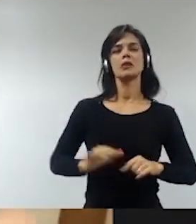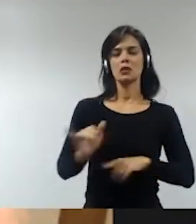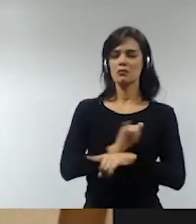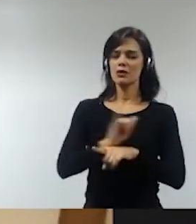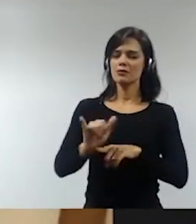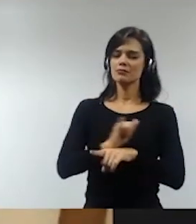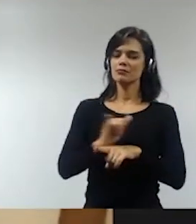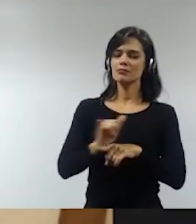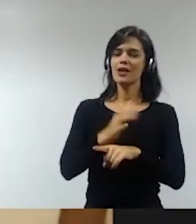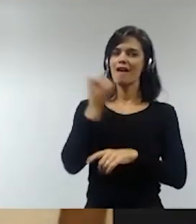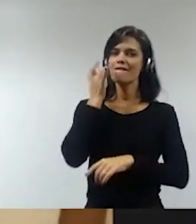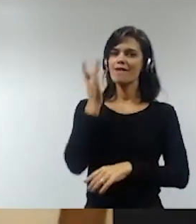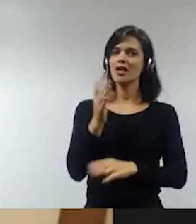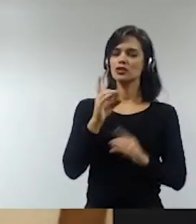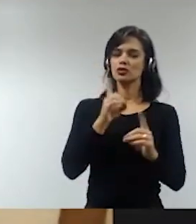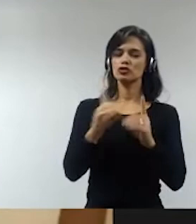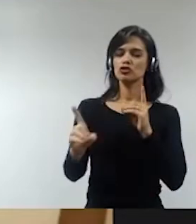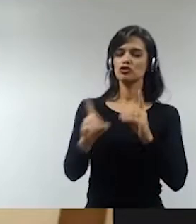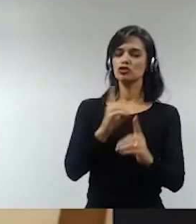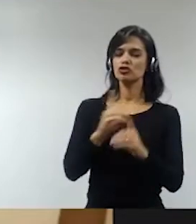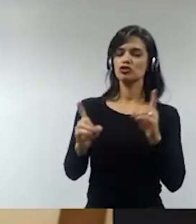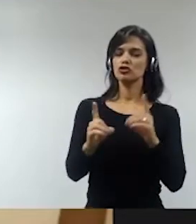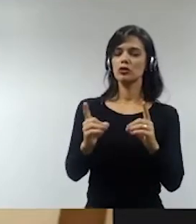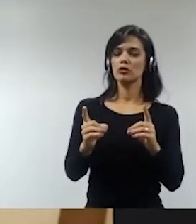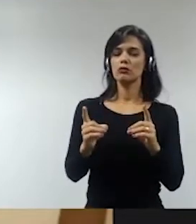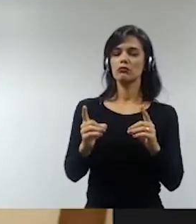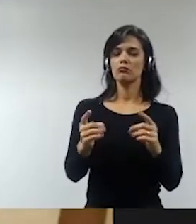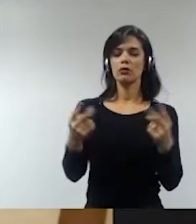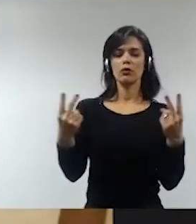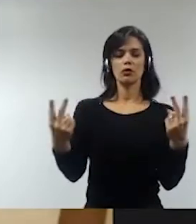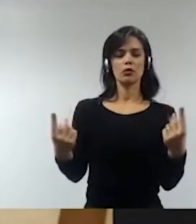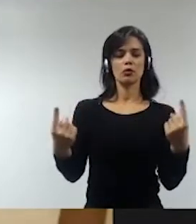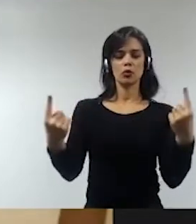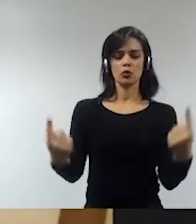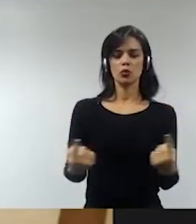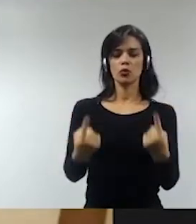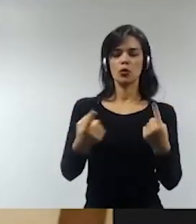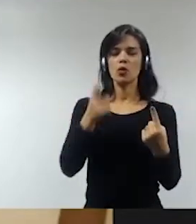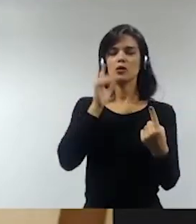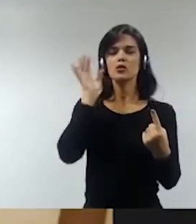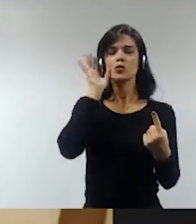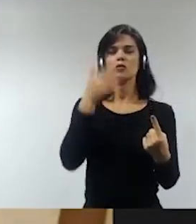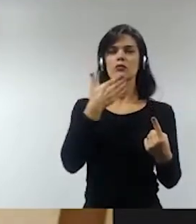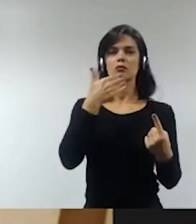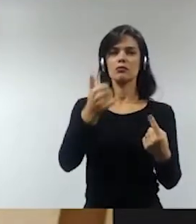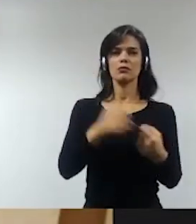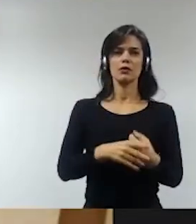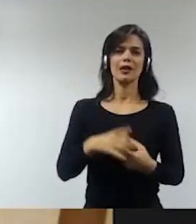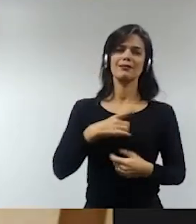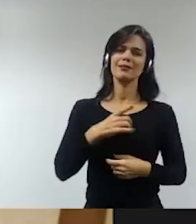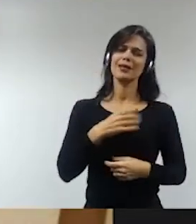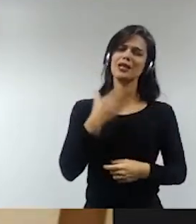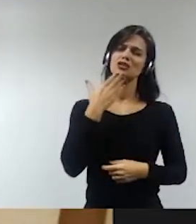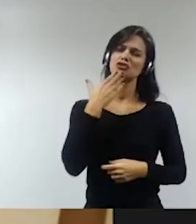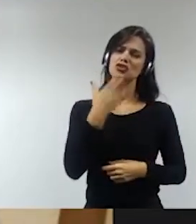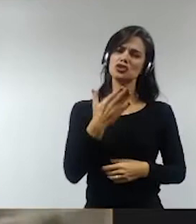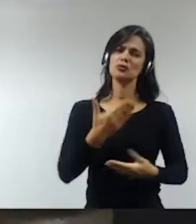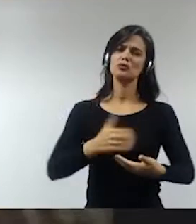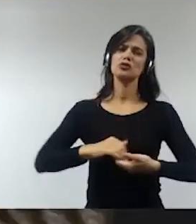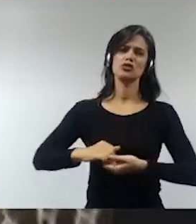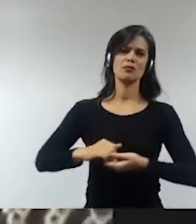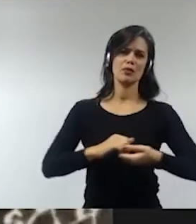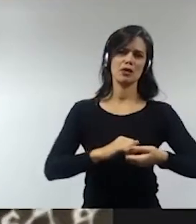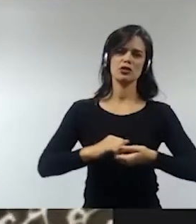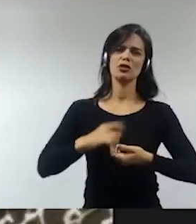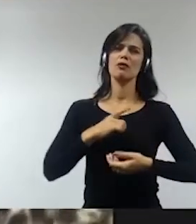diálogo, você consegue fazer com que as partes sozinhas tentem encontrar a melhor solução. Então, assim, existem tipos de mediação também. A mediação que a